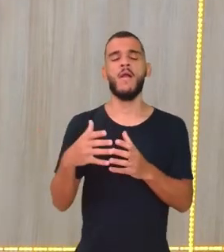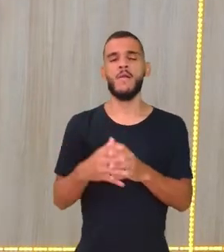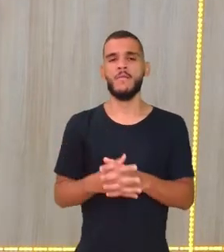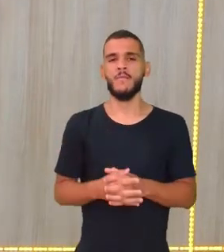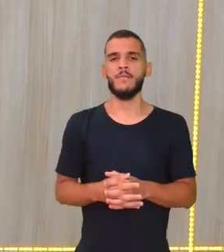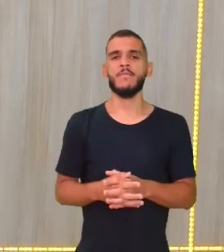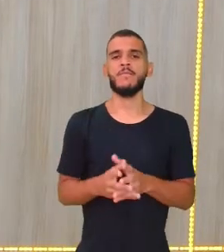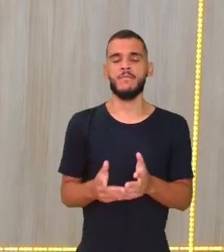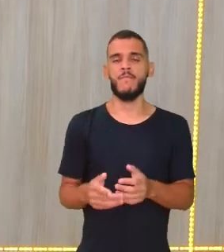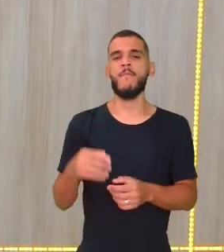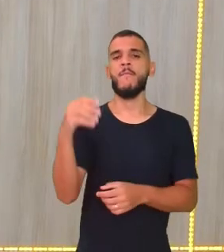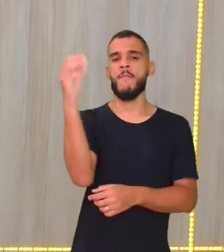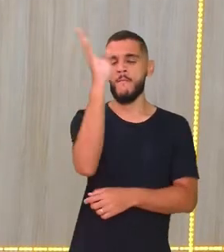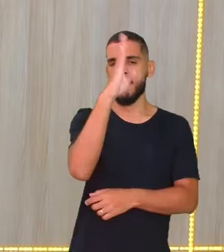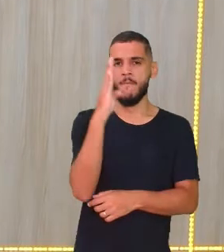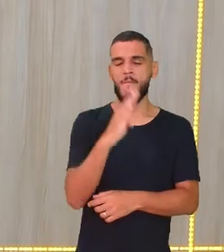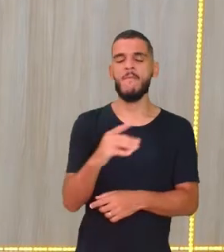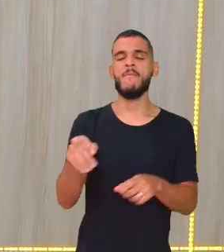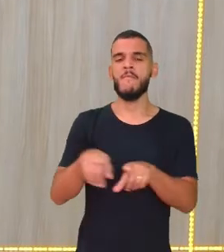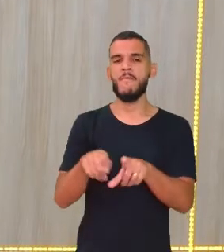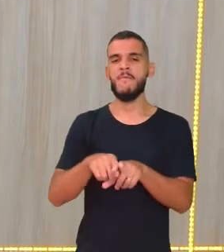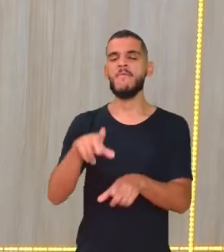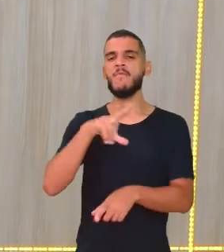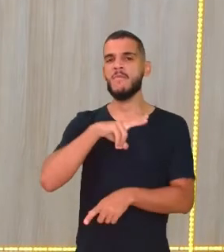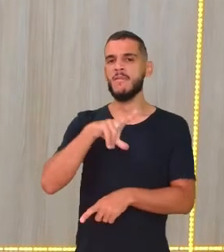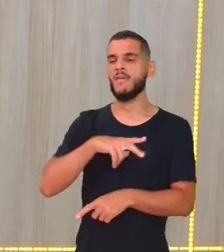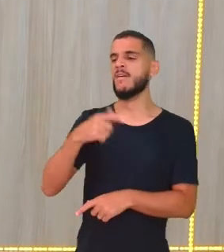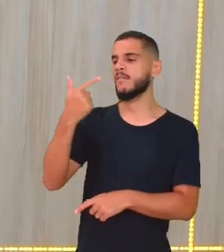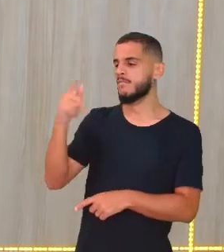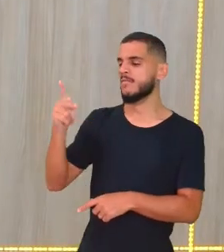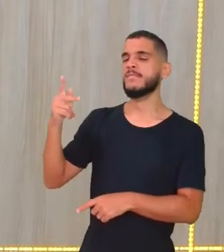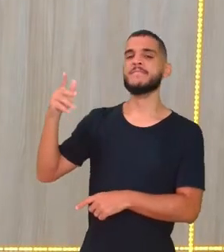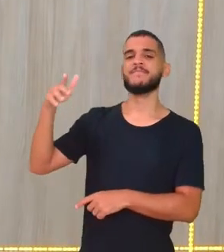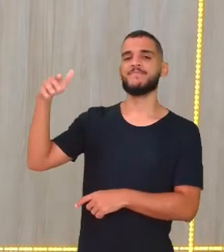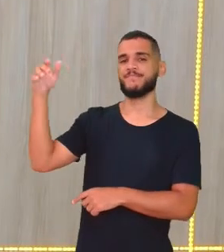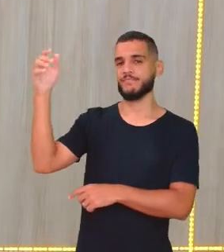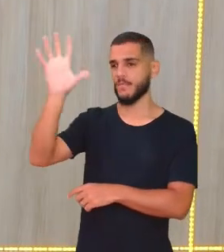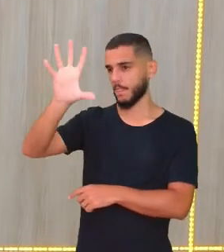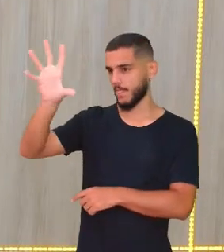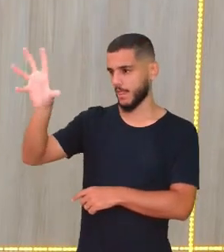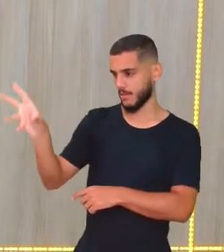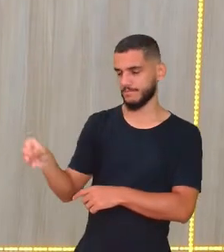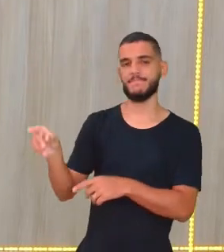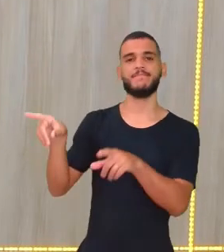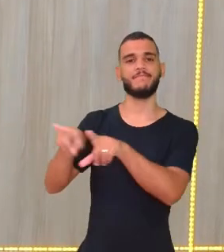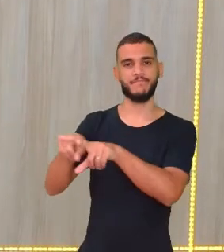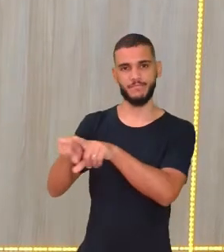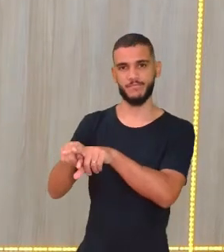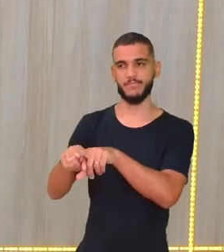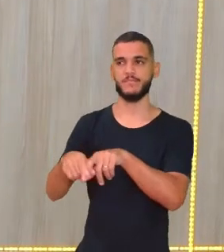nativa português, a língua portuguesa falada pelos países africanos, e vem